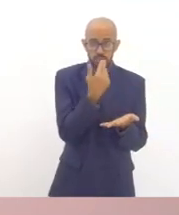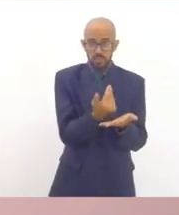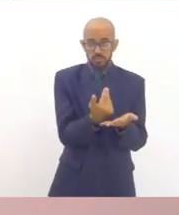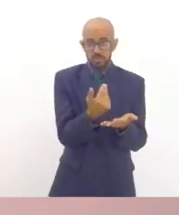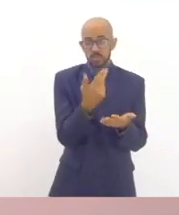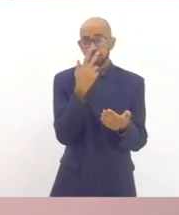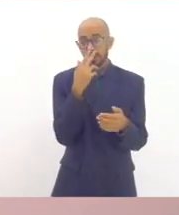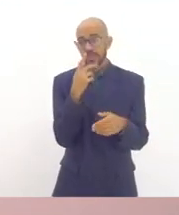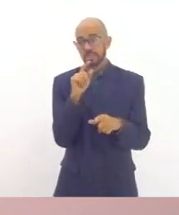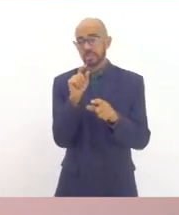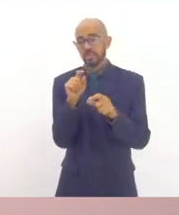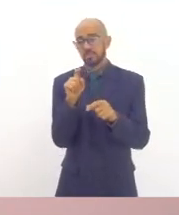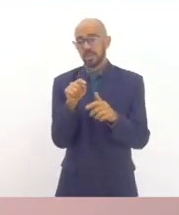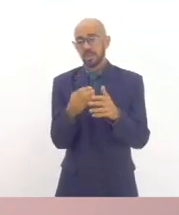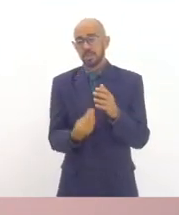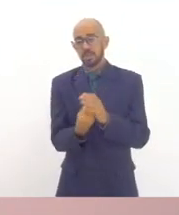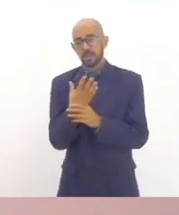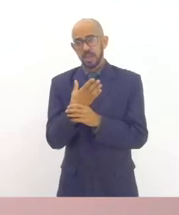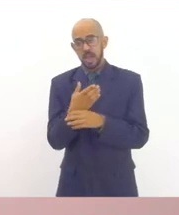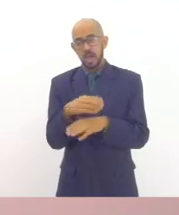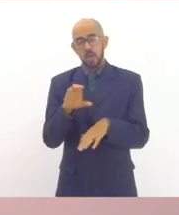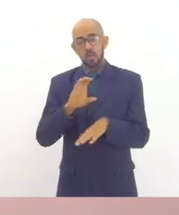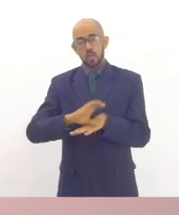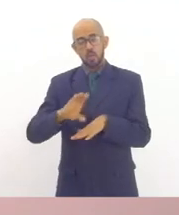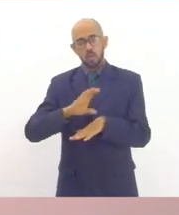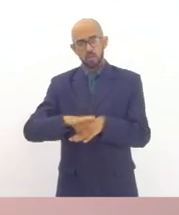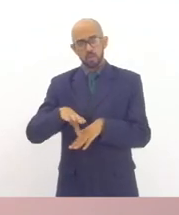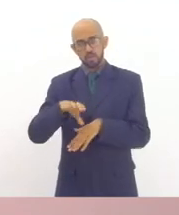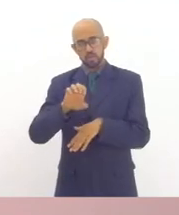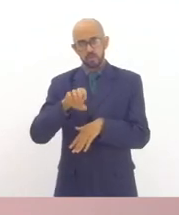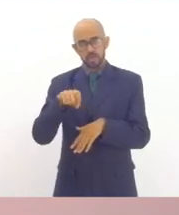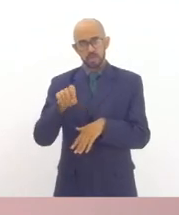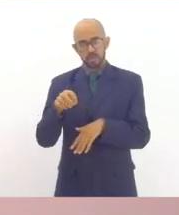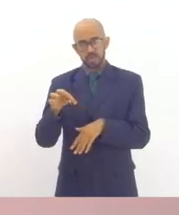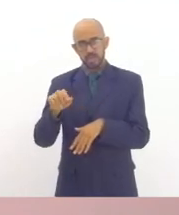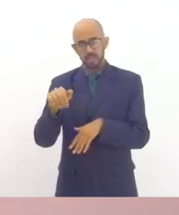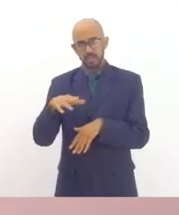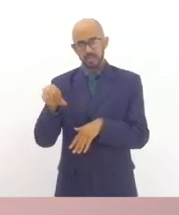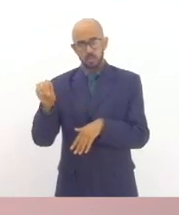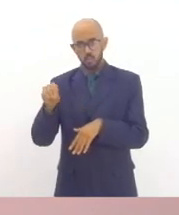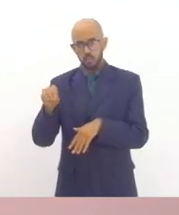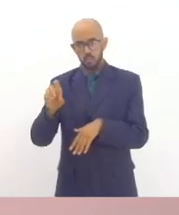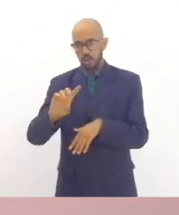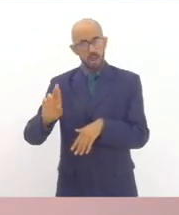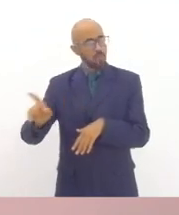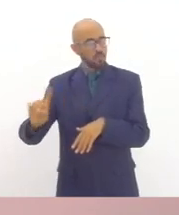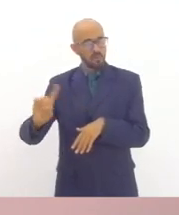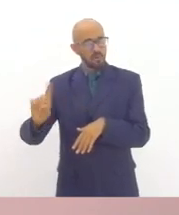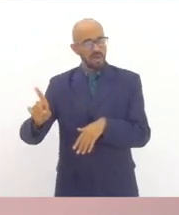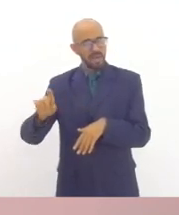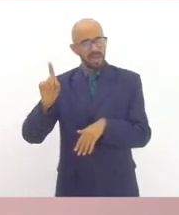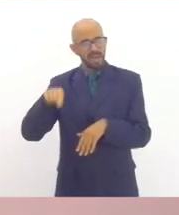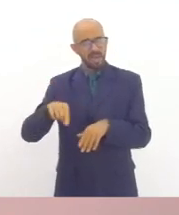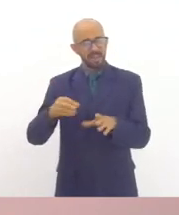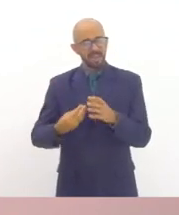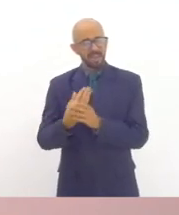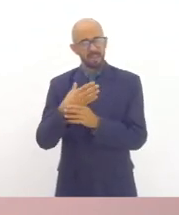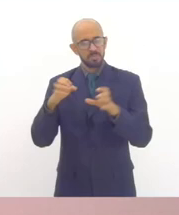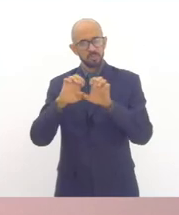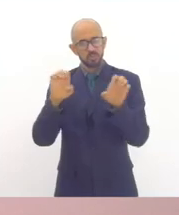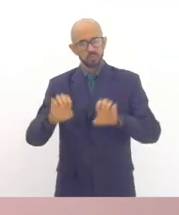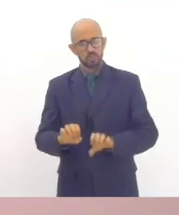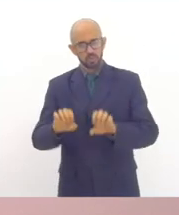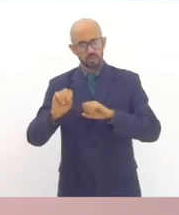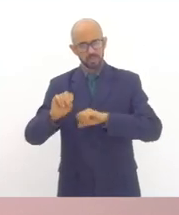criar um curso de extensão. Não, ao contrário, o objetivo é mais a estrutura de ensino do que